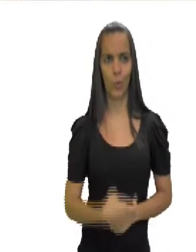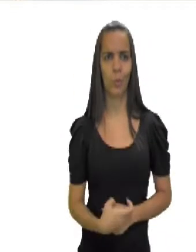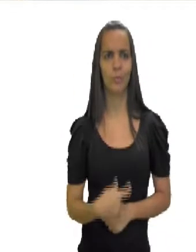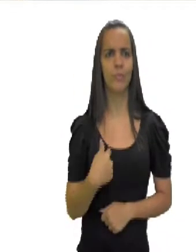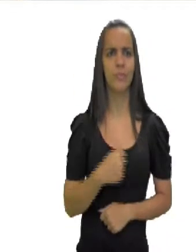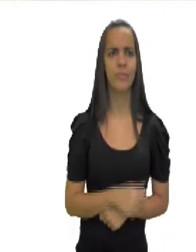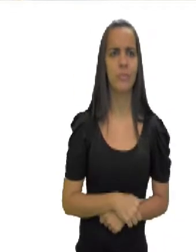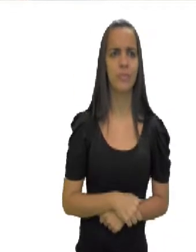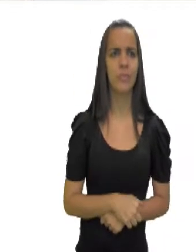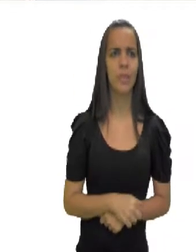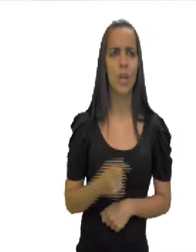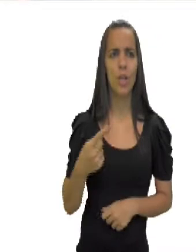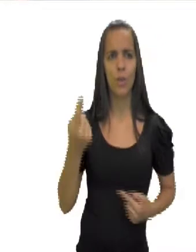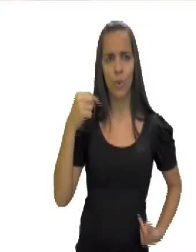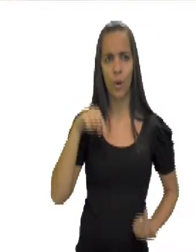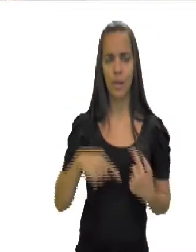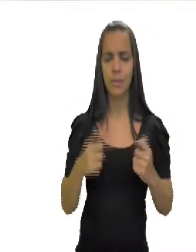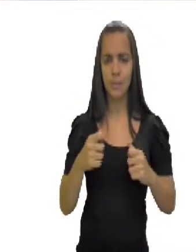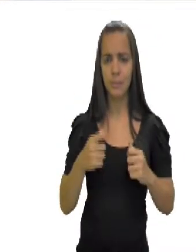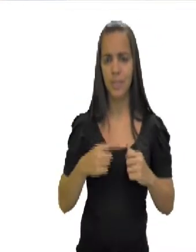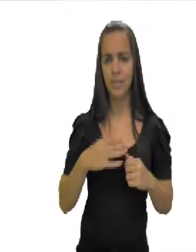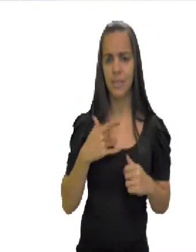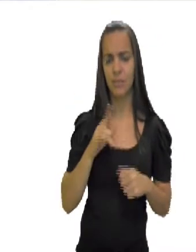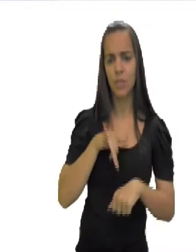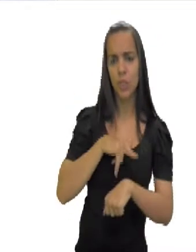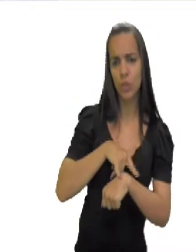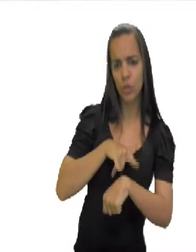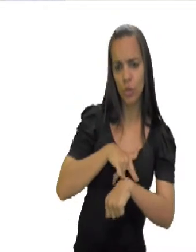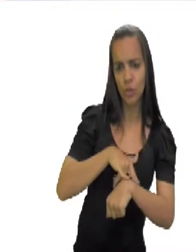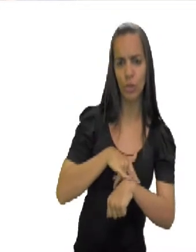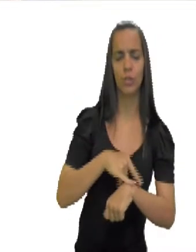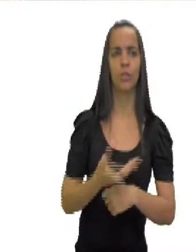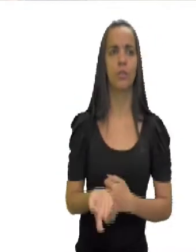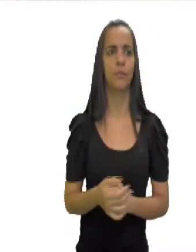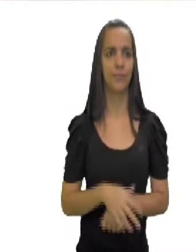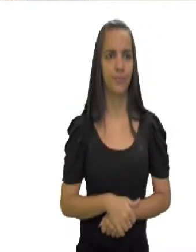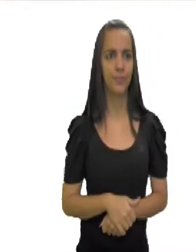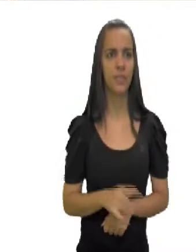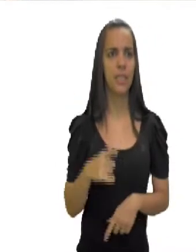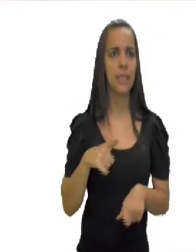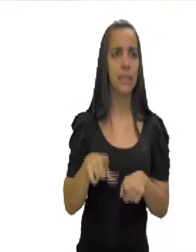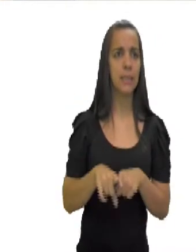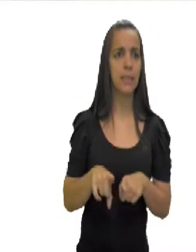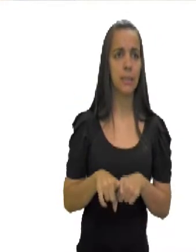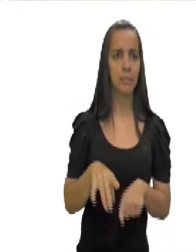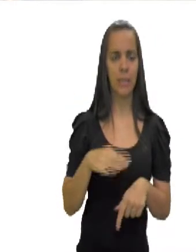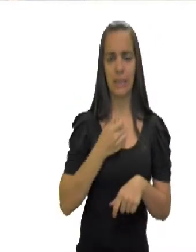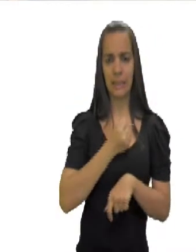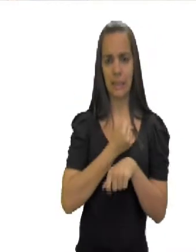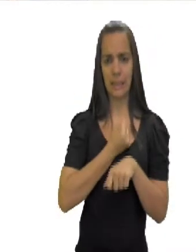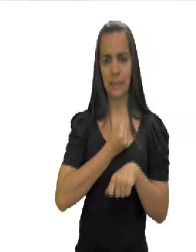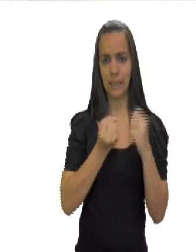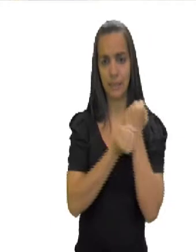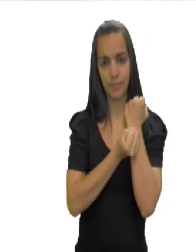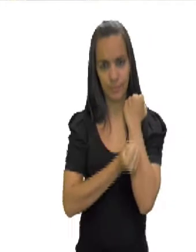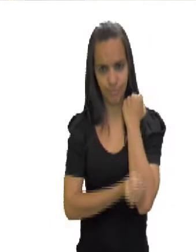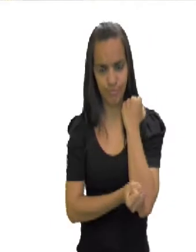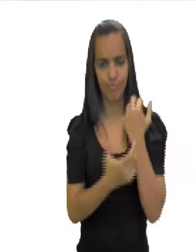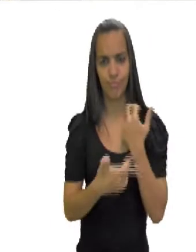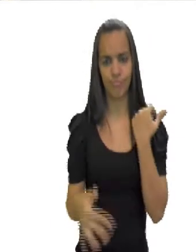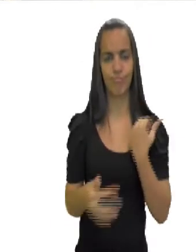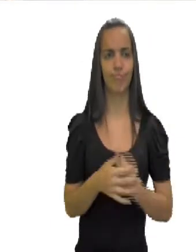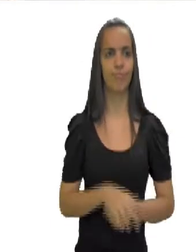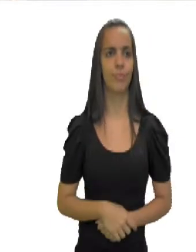para o organismo é eliminado pelas fezes. A esse processo damos o nome